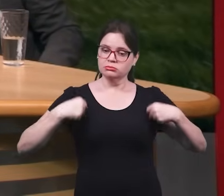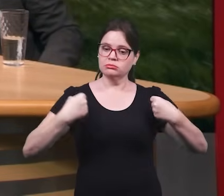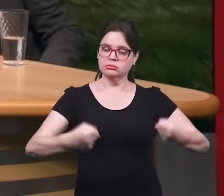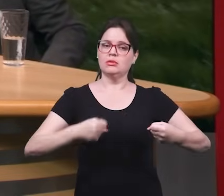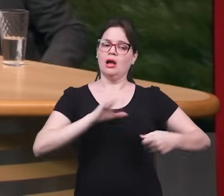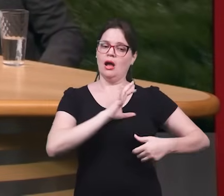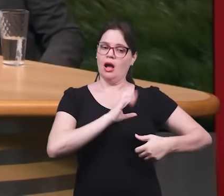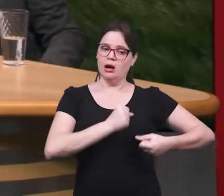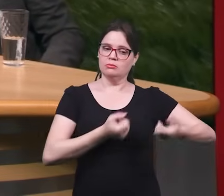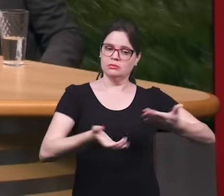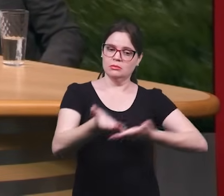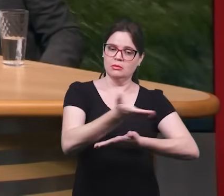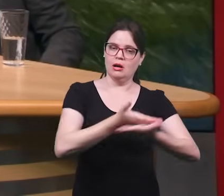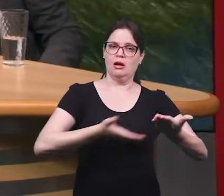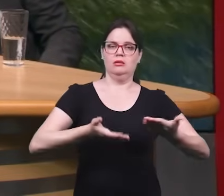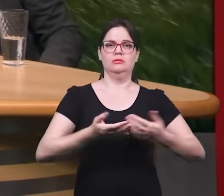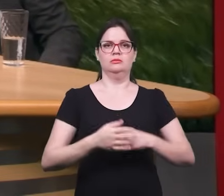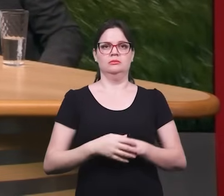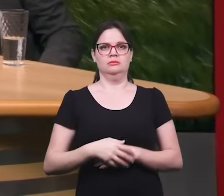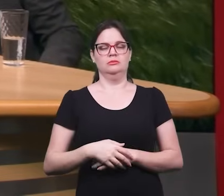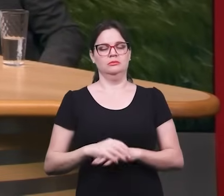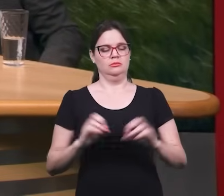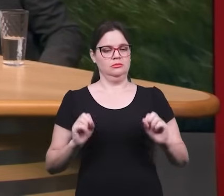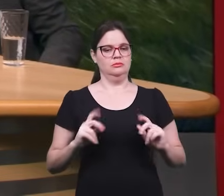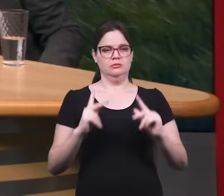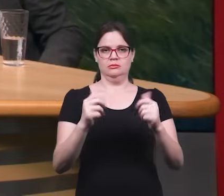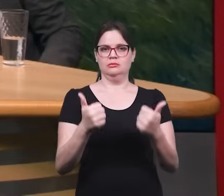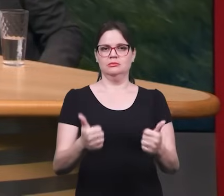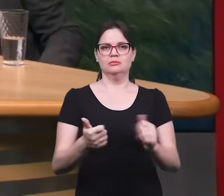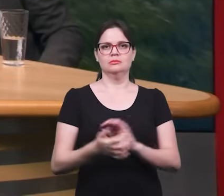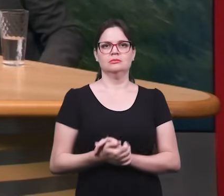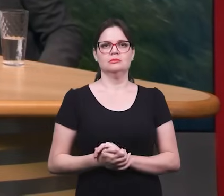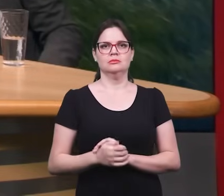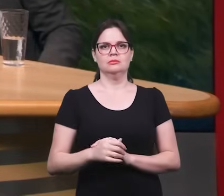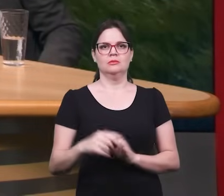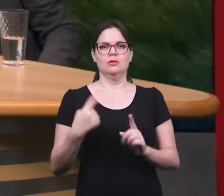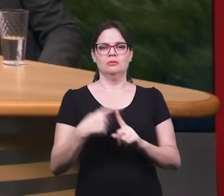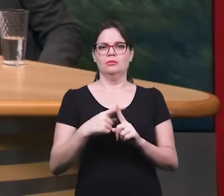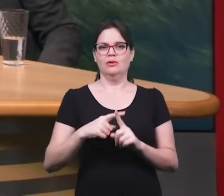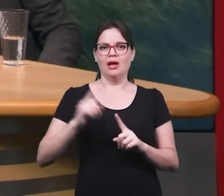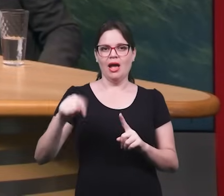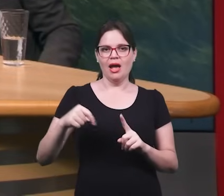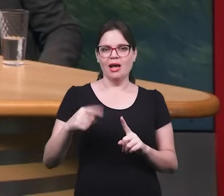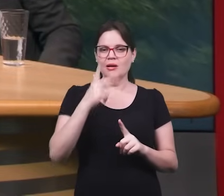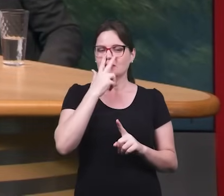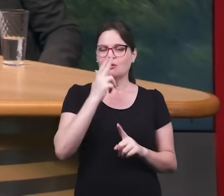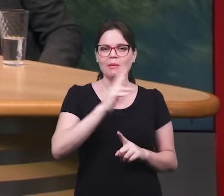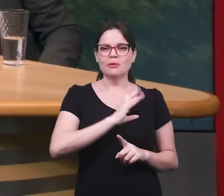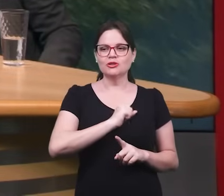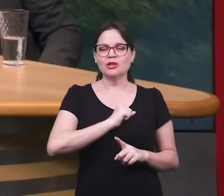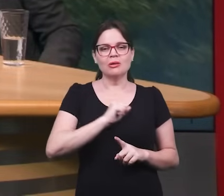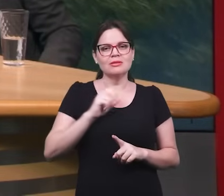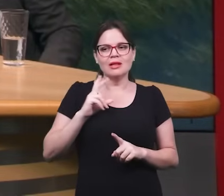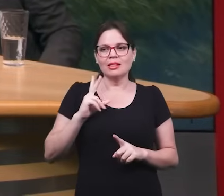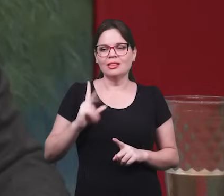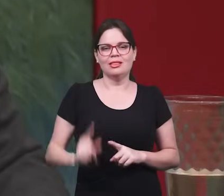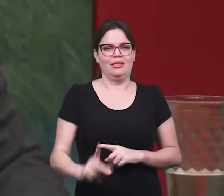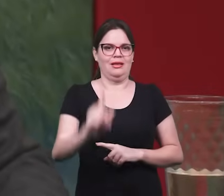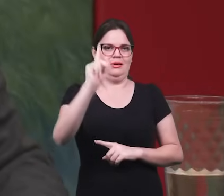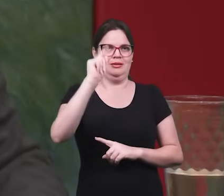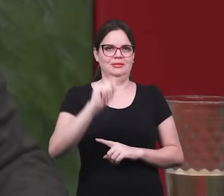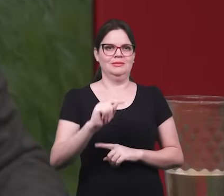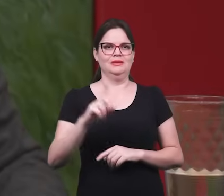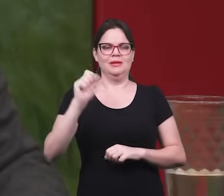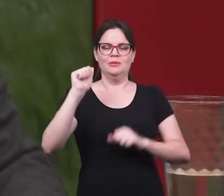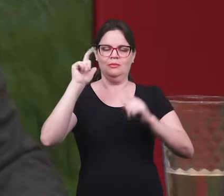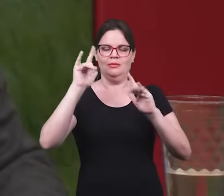você vai quitar essa dívida de amor aí que que nós sempre nunca vamos quitar que o amor de Deus mas é uma bênção né Desse